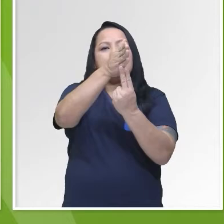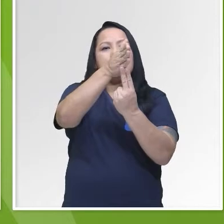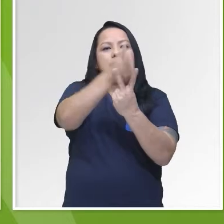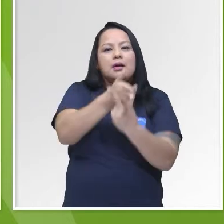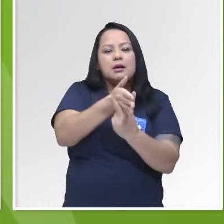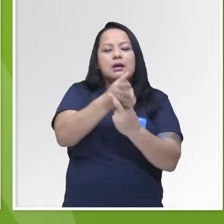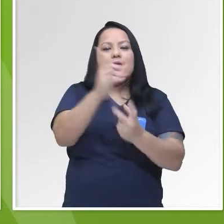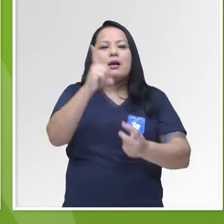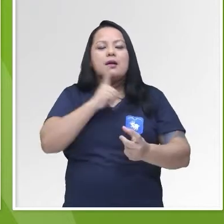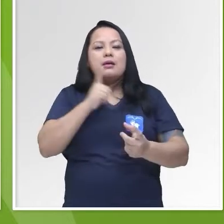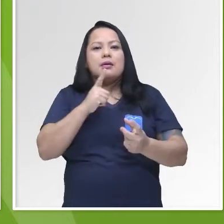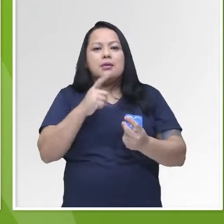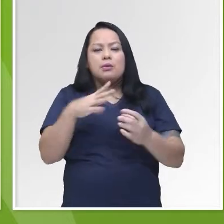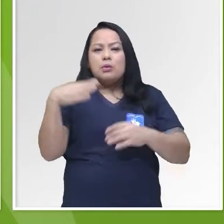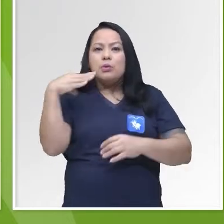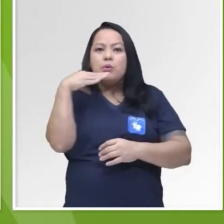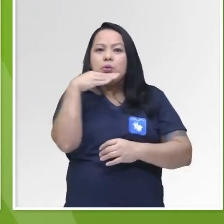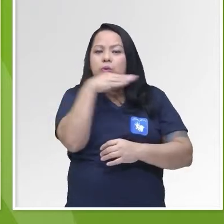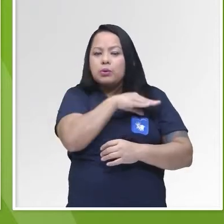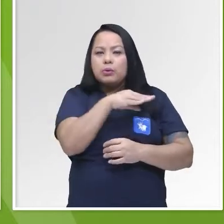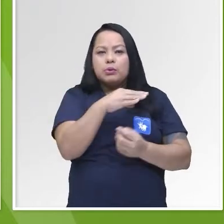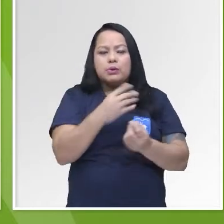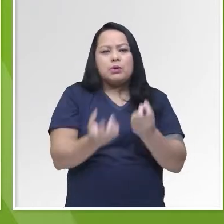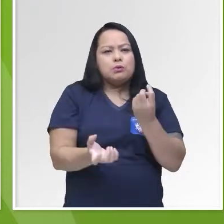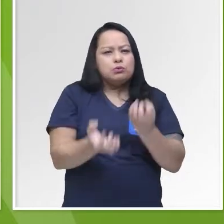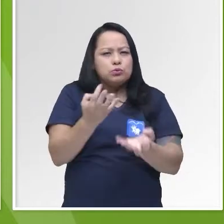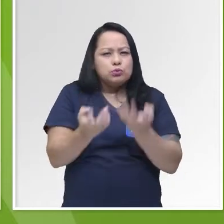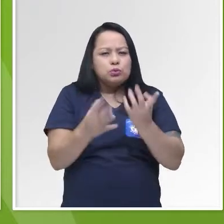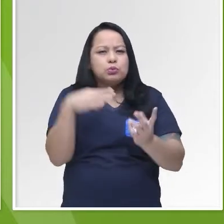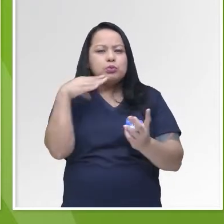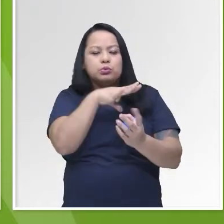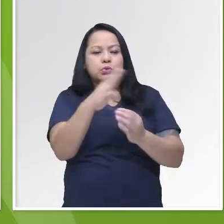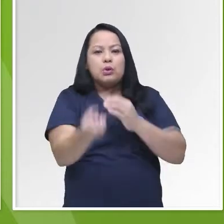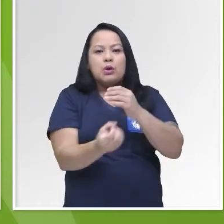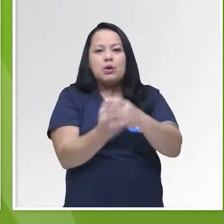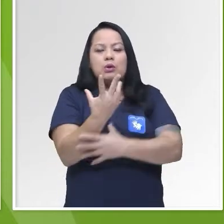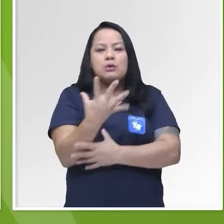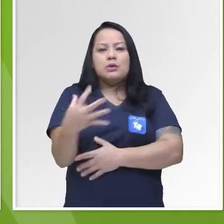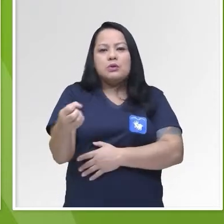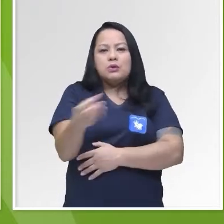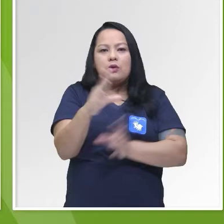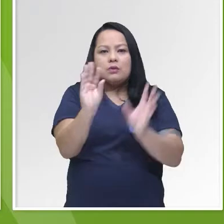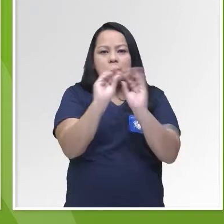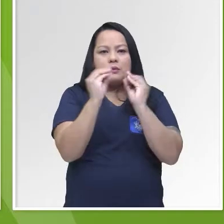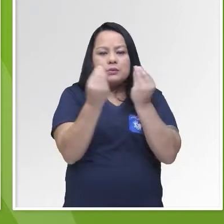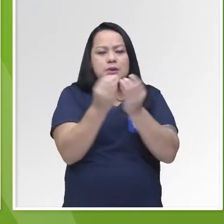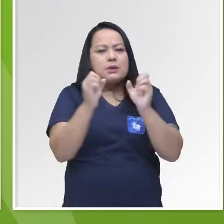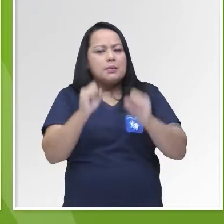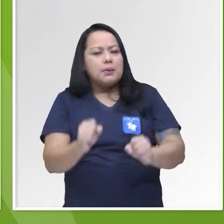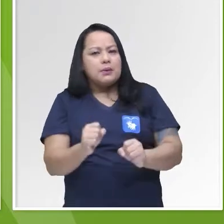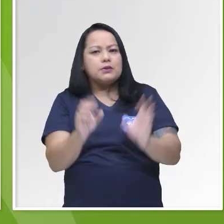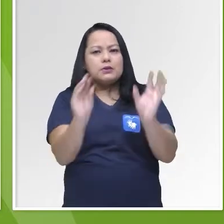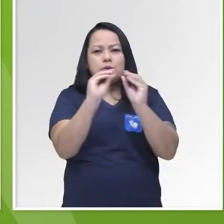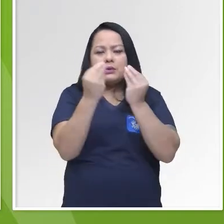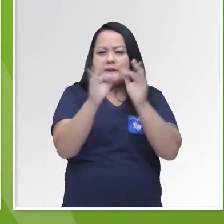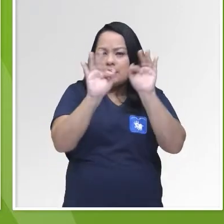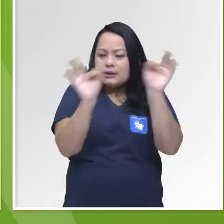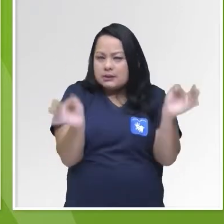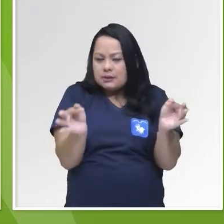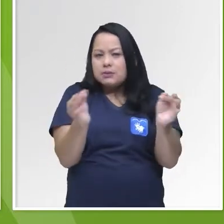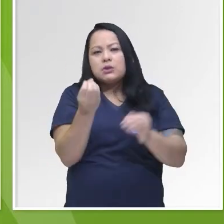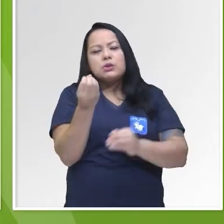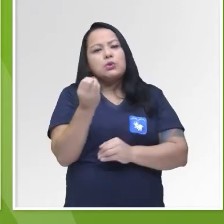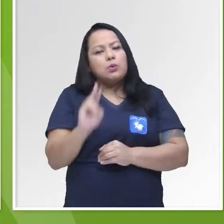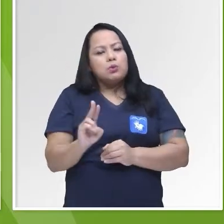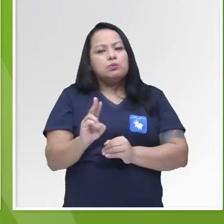ser feito por aquecimento. Então, ele vai aquecer, ele vai dar origem às novas substâncias. Pode ser substâncias simples, substâncias